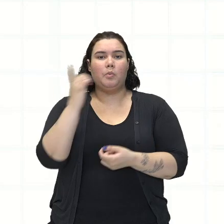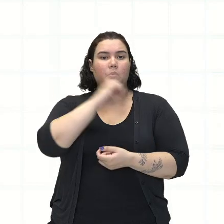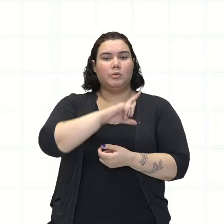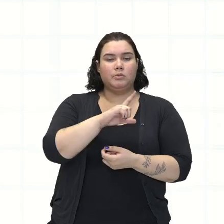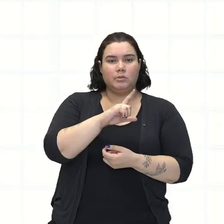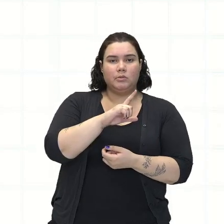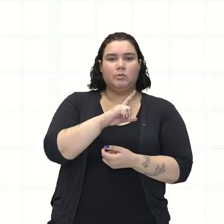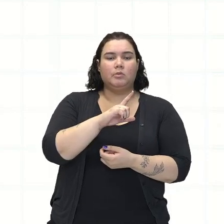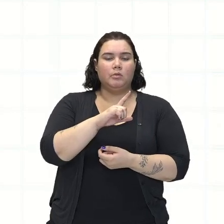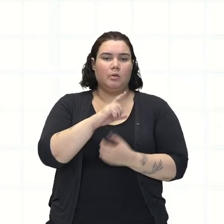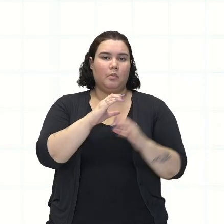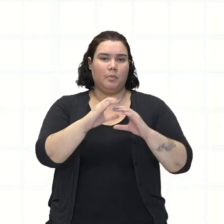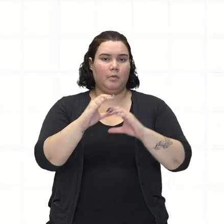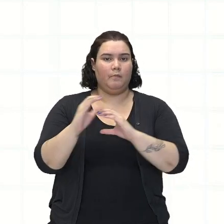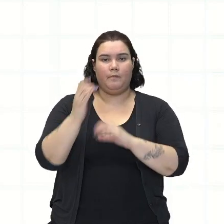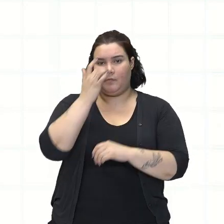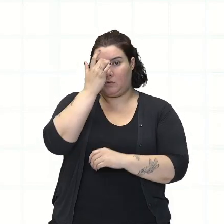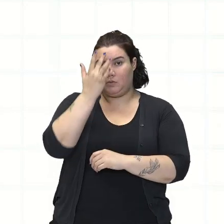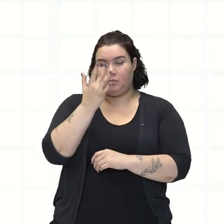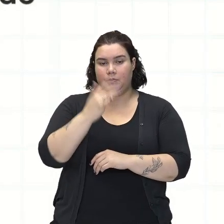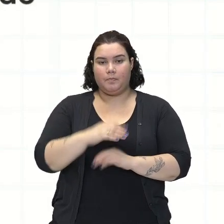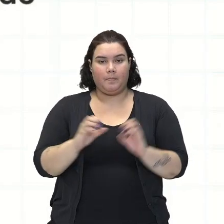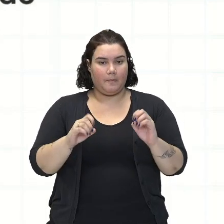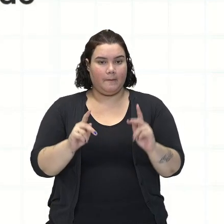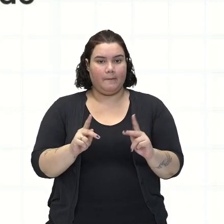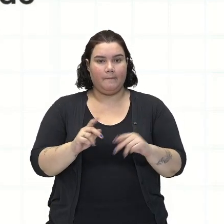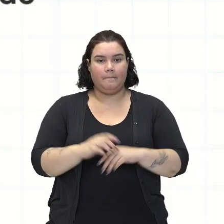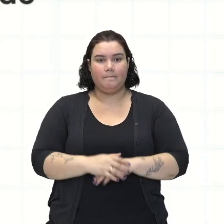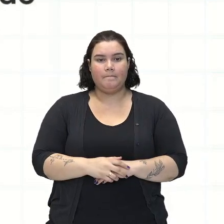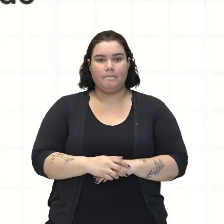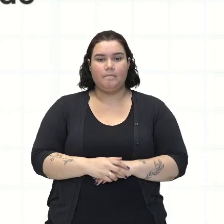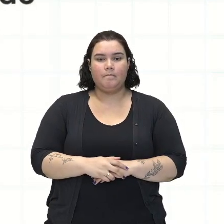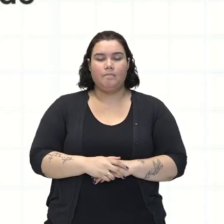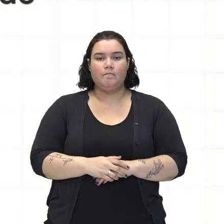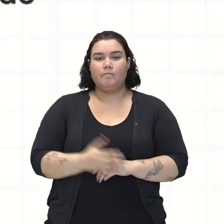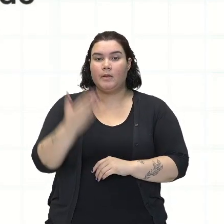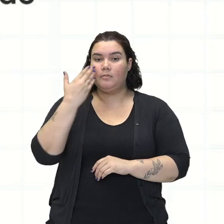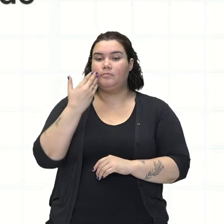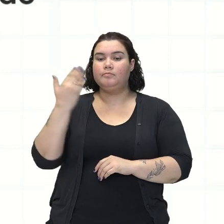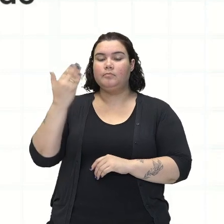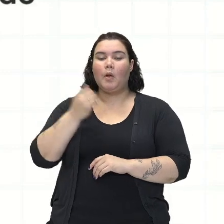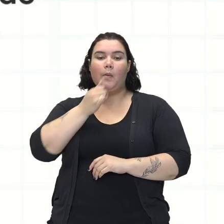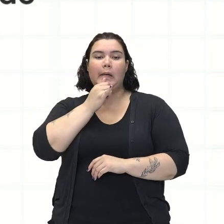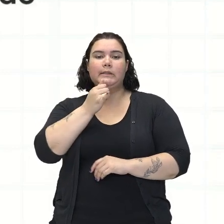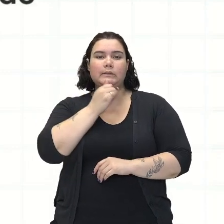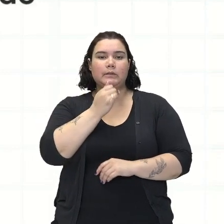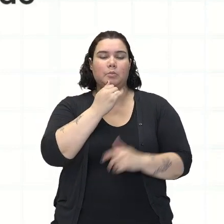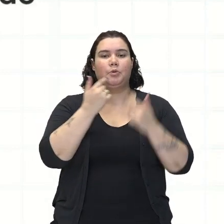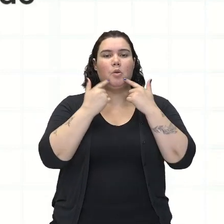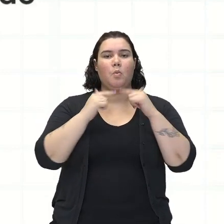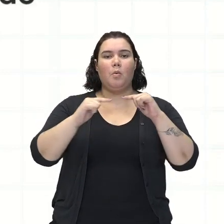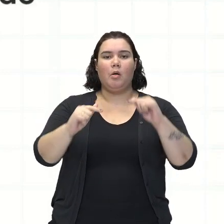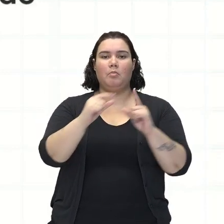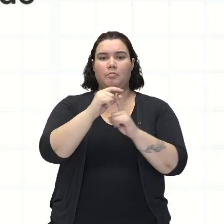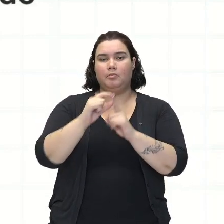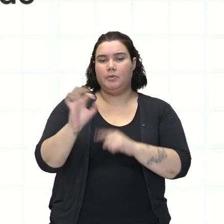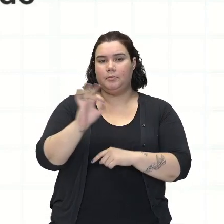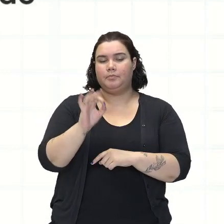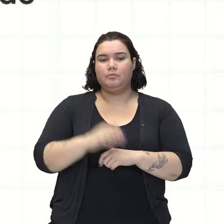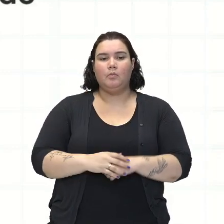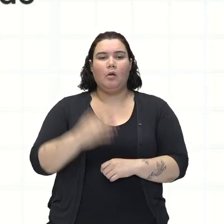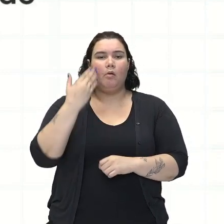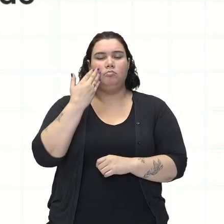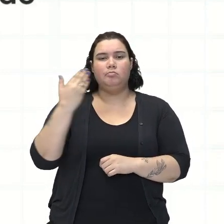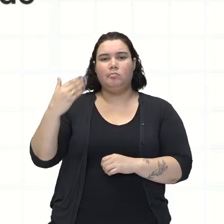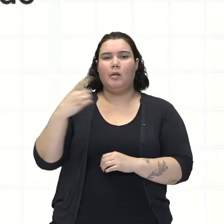você pode conseguir se comunicar, tá bom? E os exemplos de linguagem não verbal? Nós temos aí o emoji de sorriso, bem clássico,